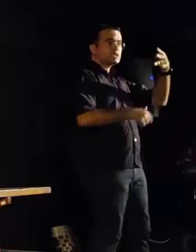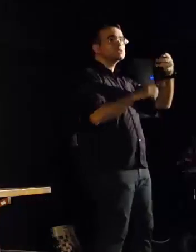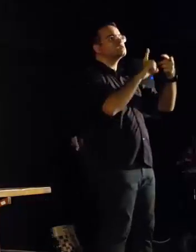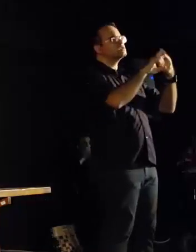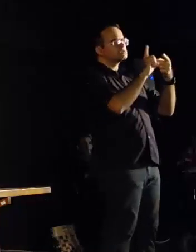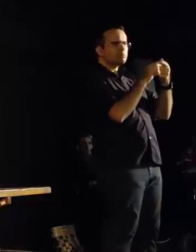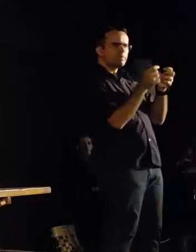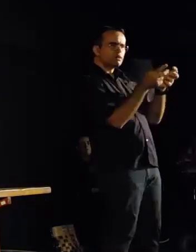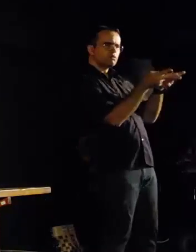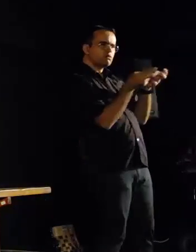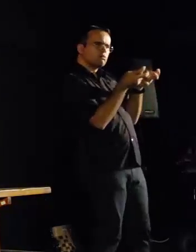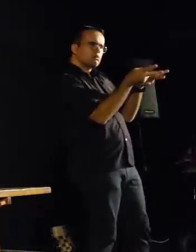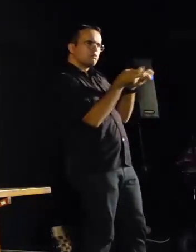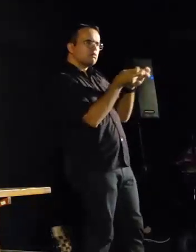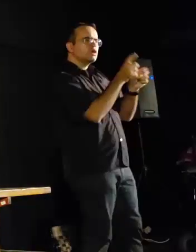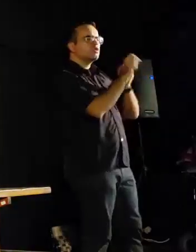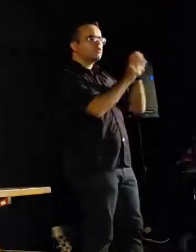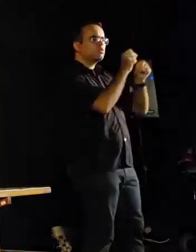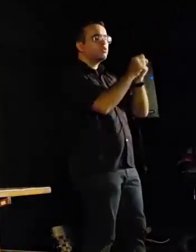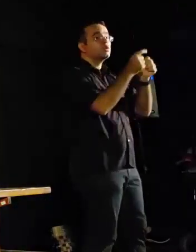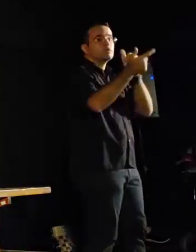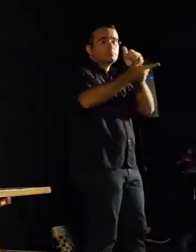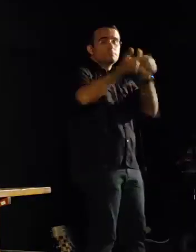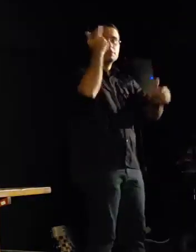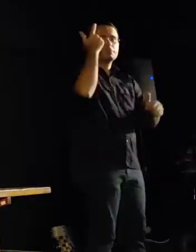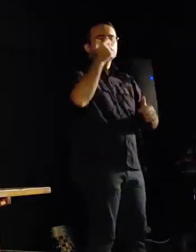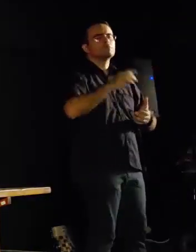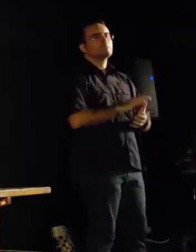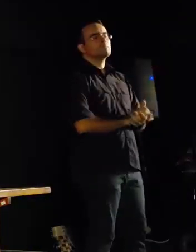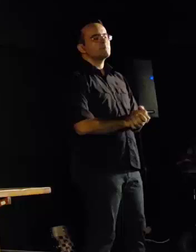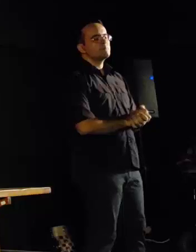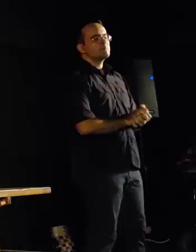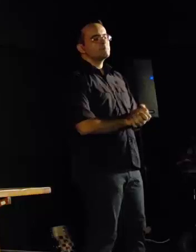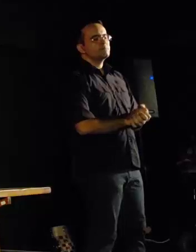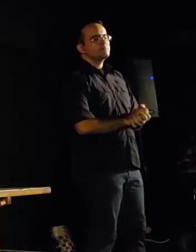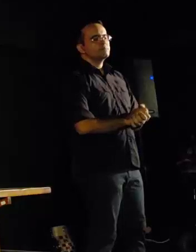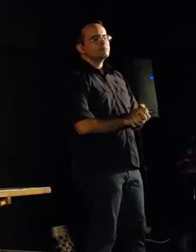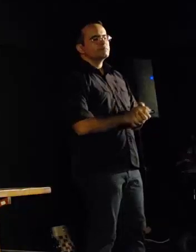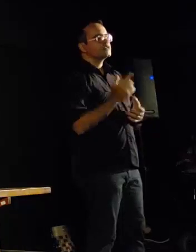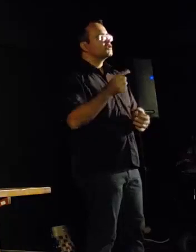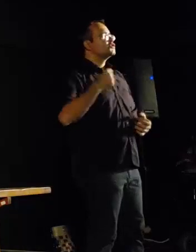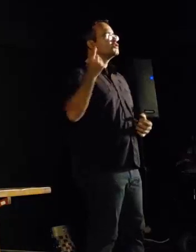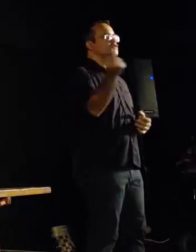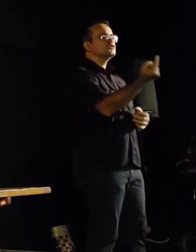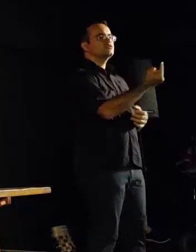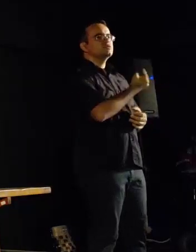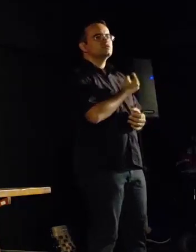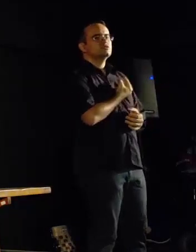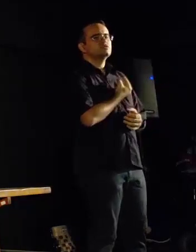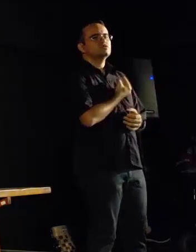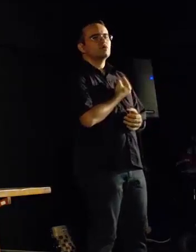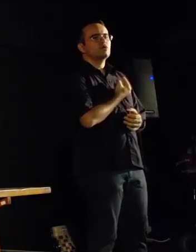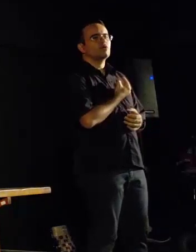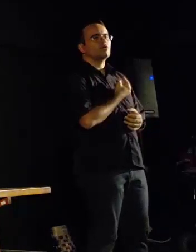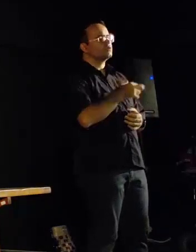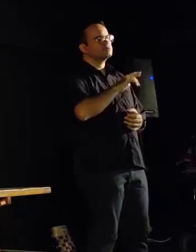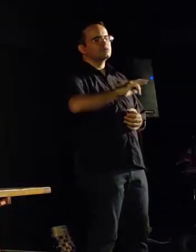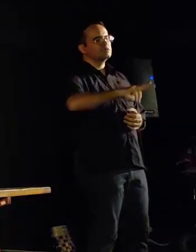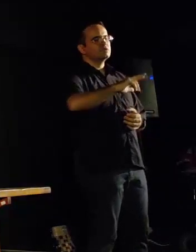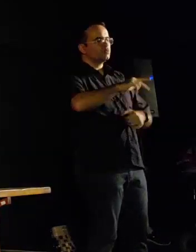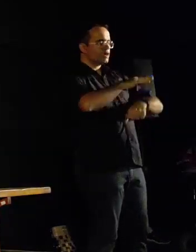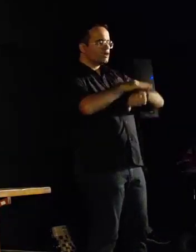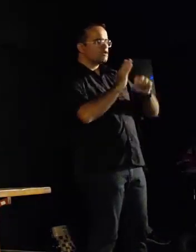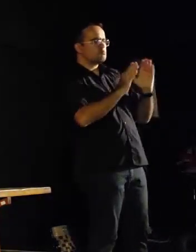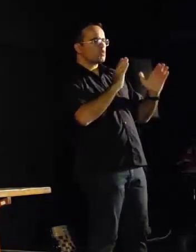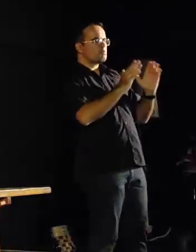pistas, que são pistas de que, em primeiro lugar, não estamos num momento em que as pessoas não gostam de